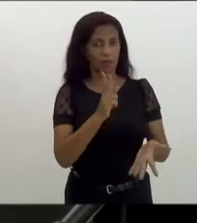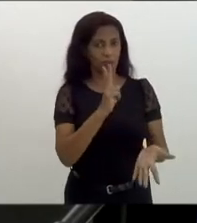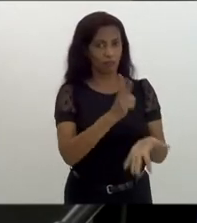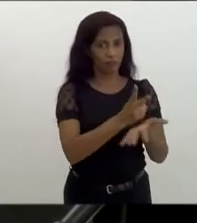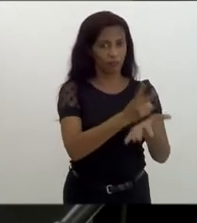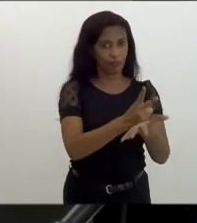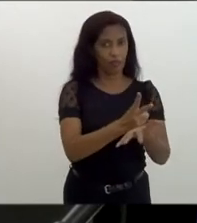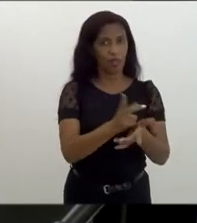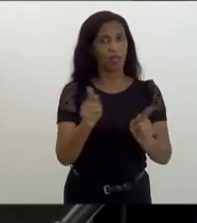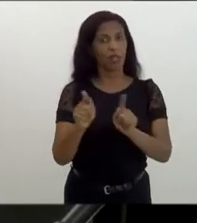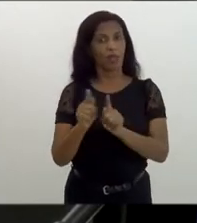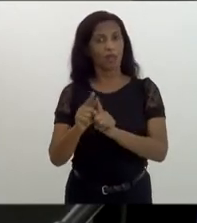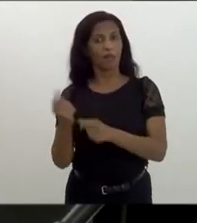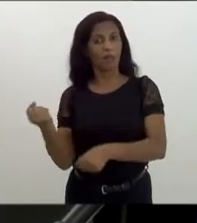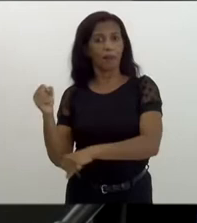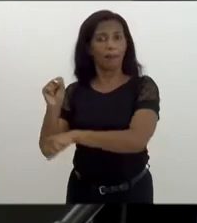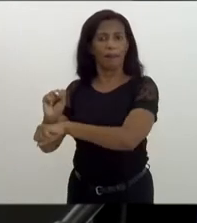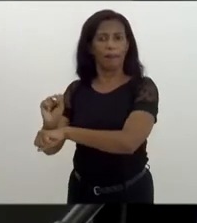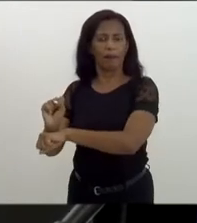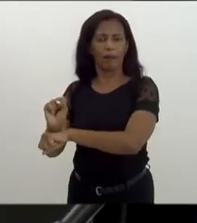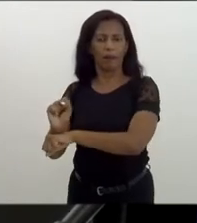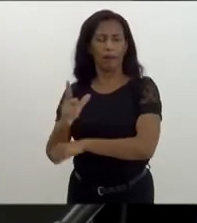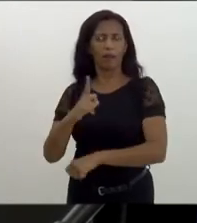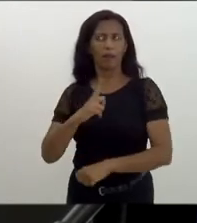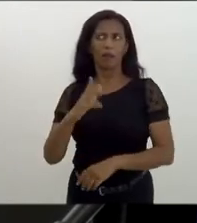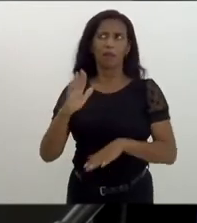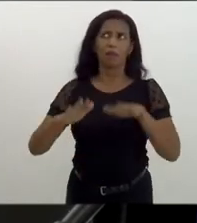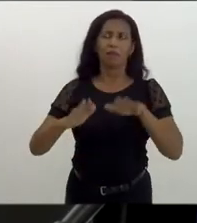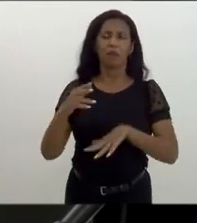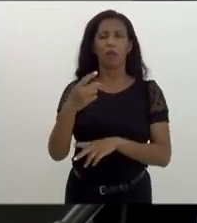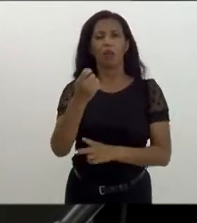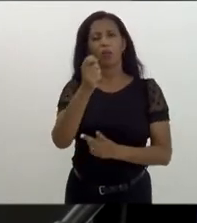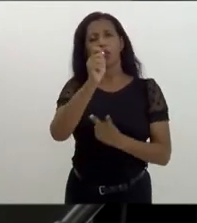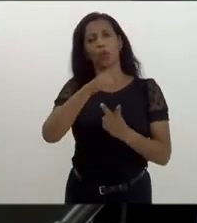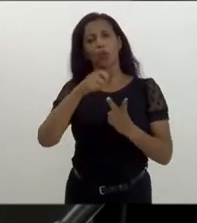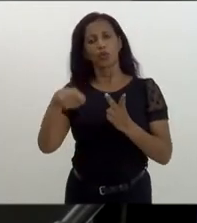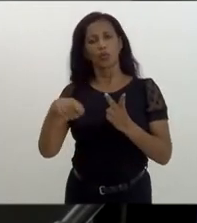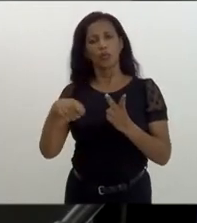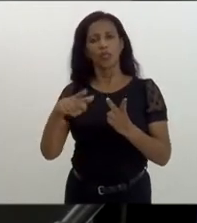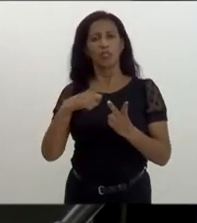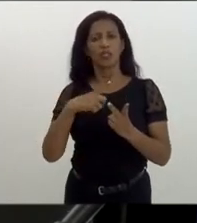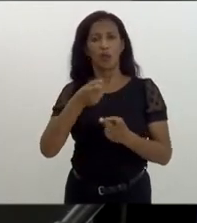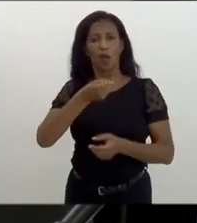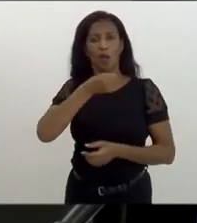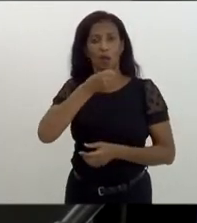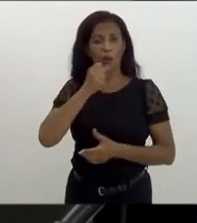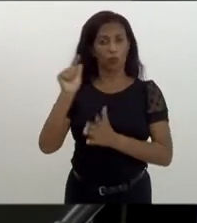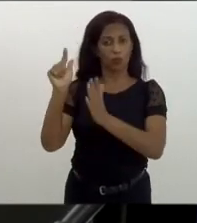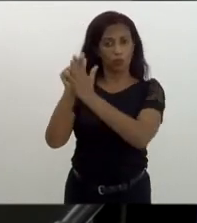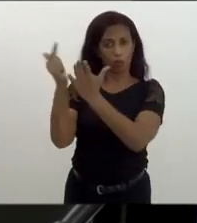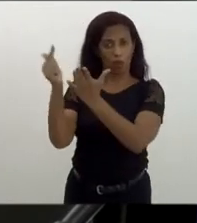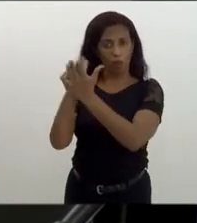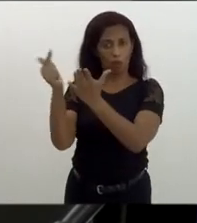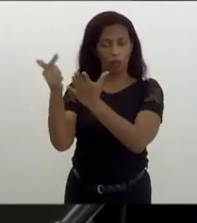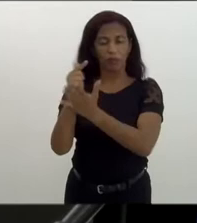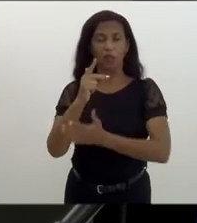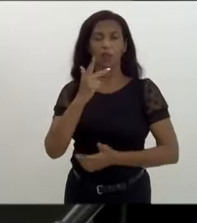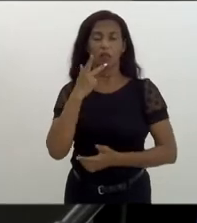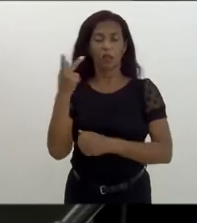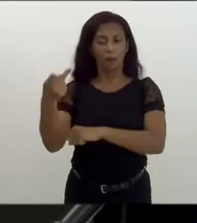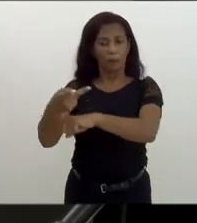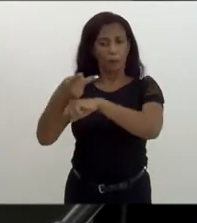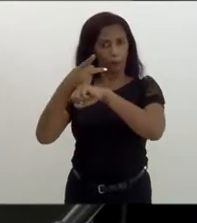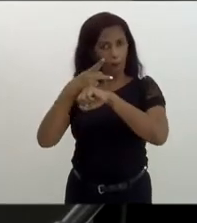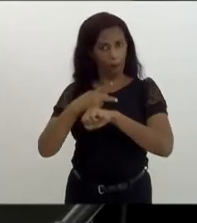nós tivemos a cerca de dois meses uma reportagem de um determinado jornal o que nos